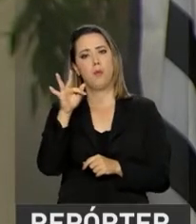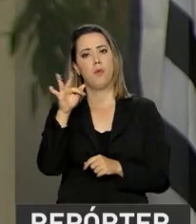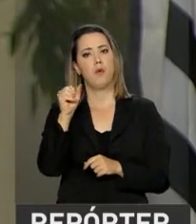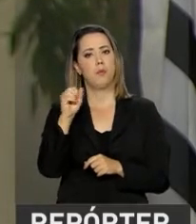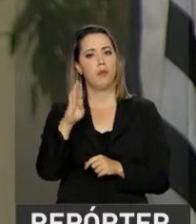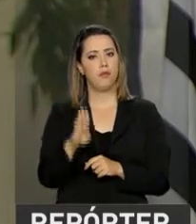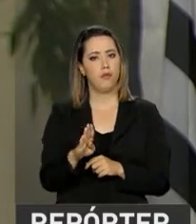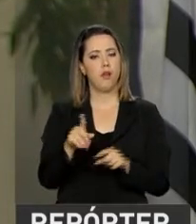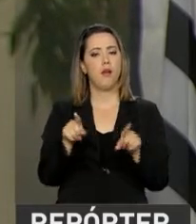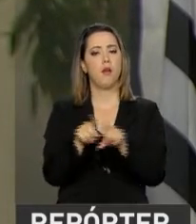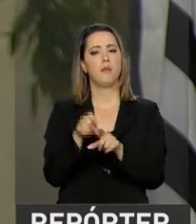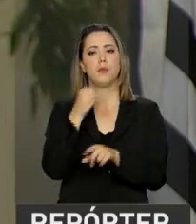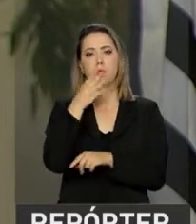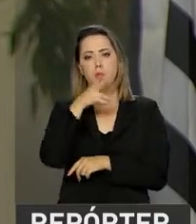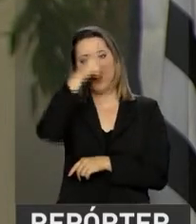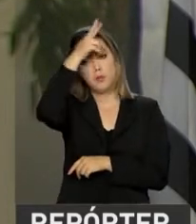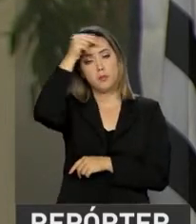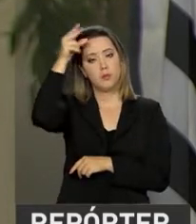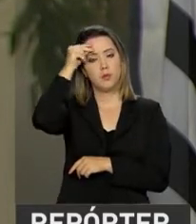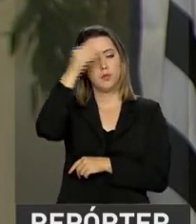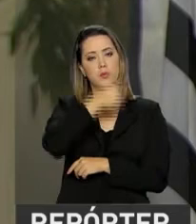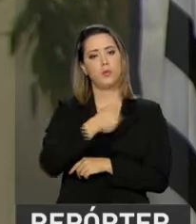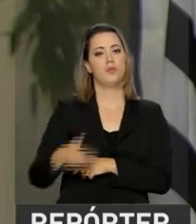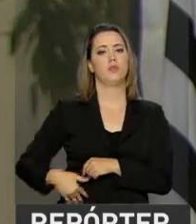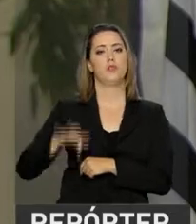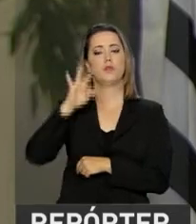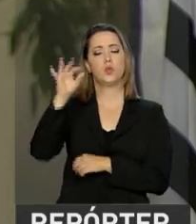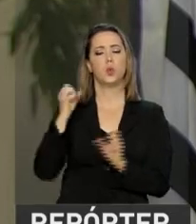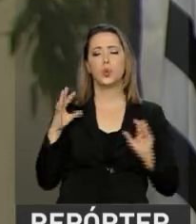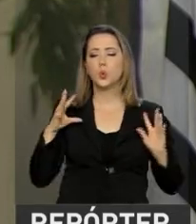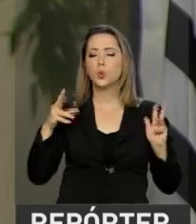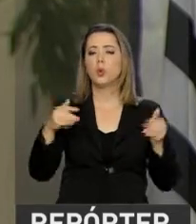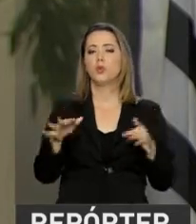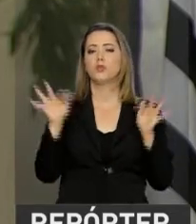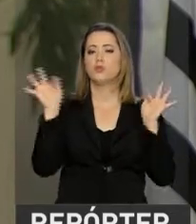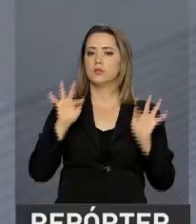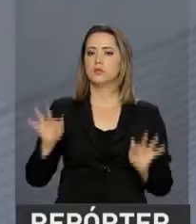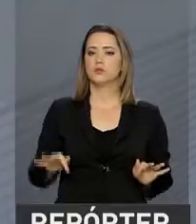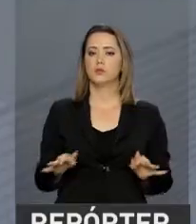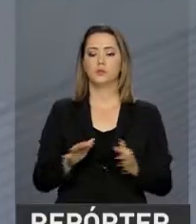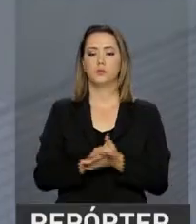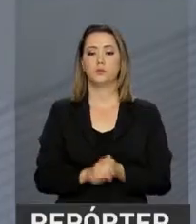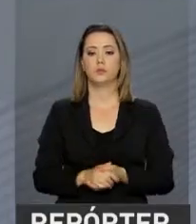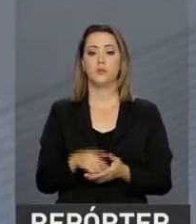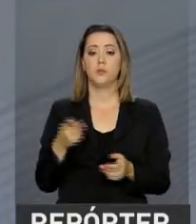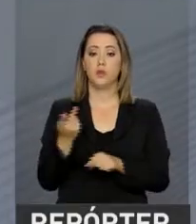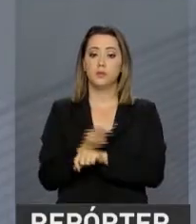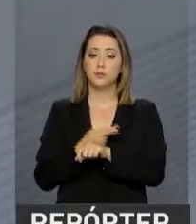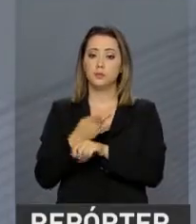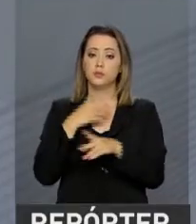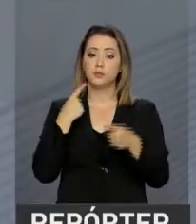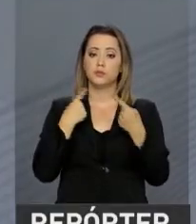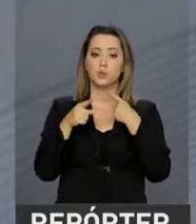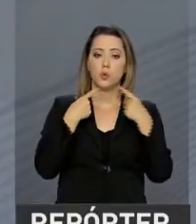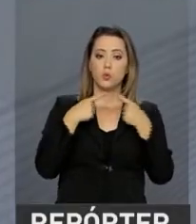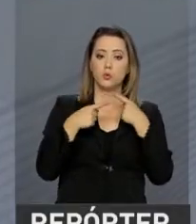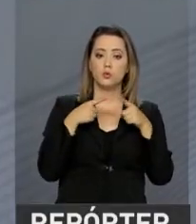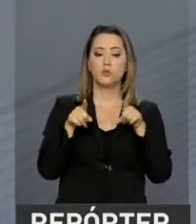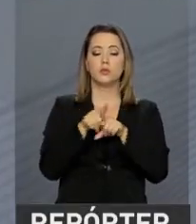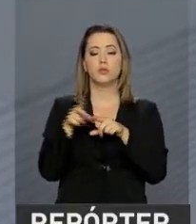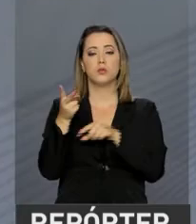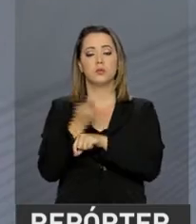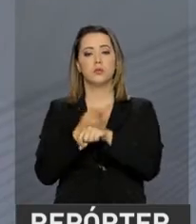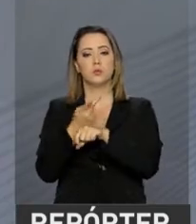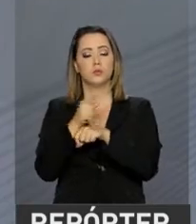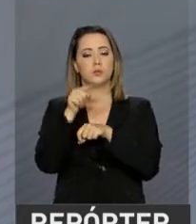população, para a cidade, para o governo federal, saem todos felizes com este bom entendimento. A busca pelo diálogo também foi lembrada pelo